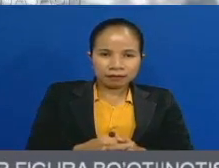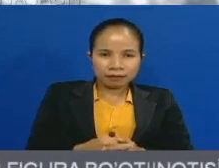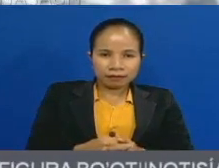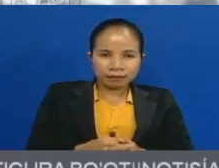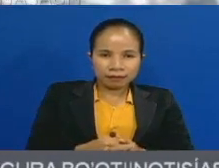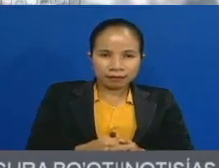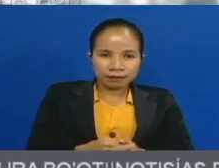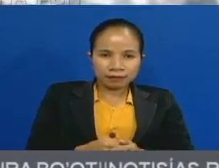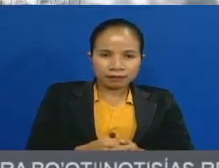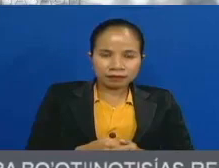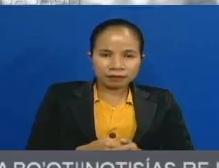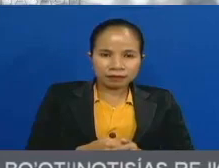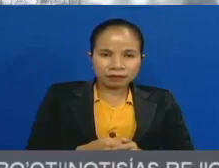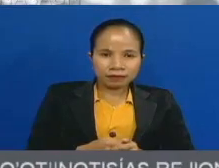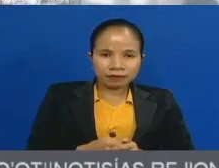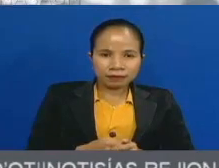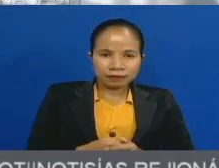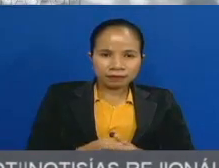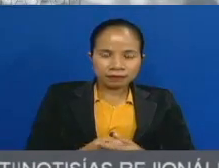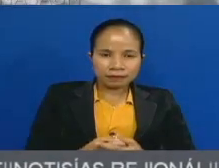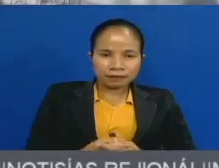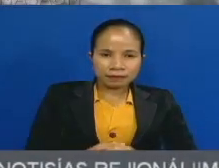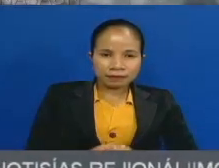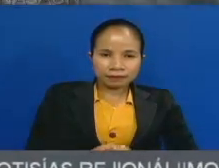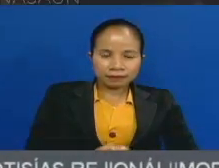assassinos e em grau ainda muito mais elevado.